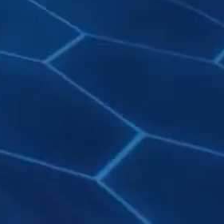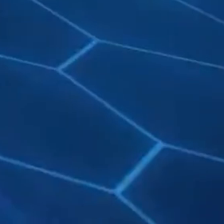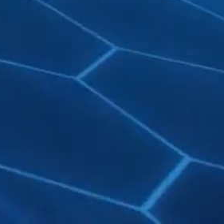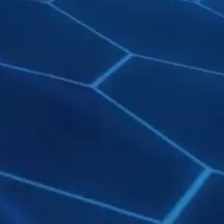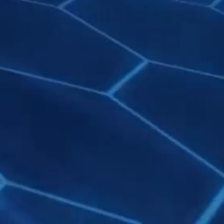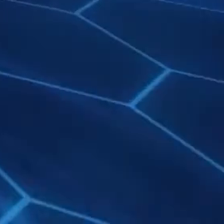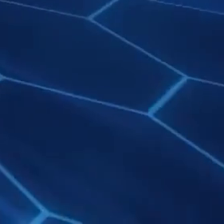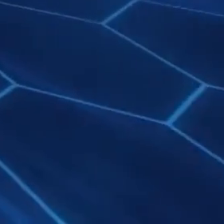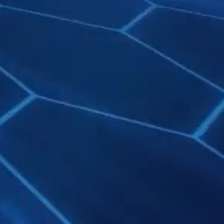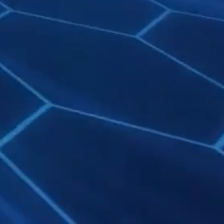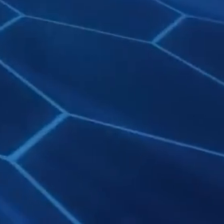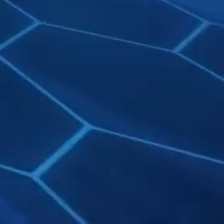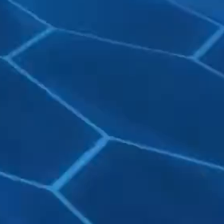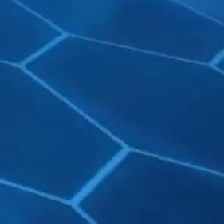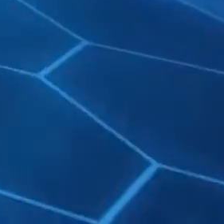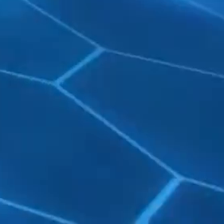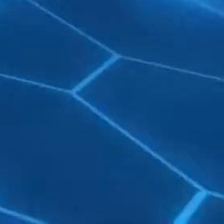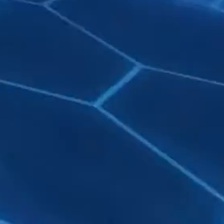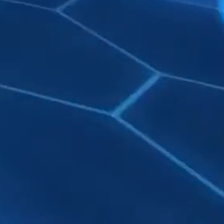E aí